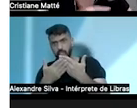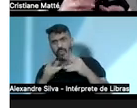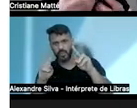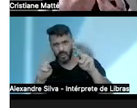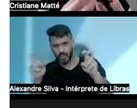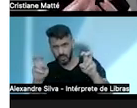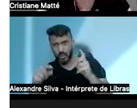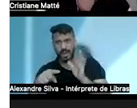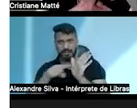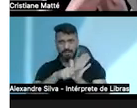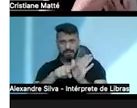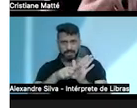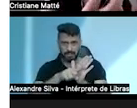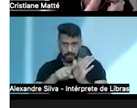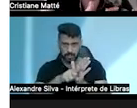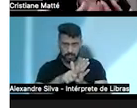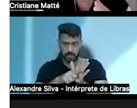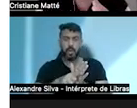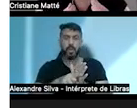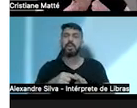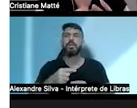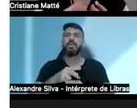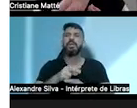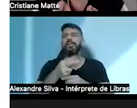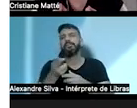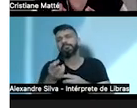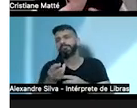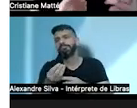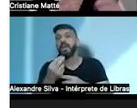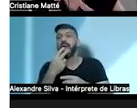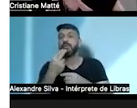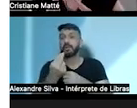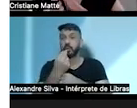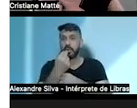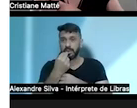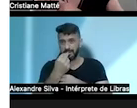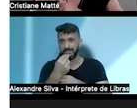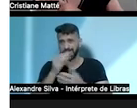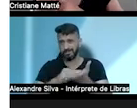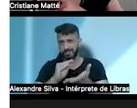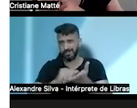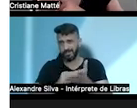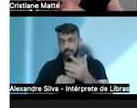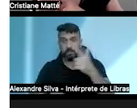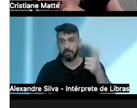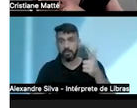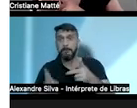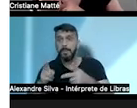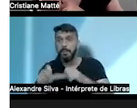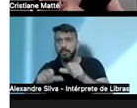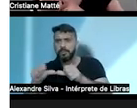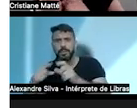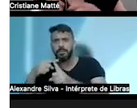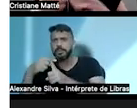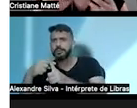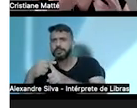efeito negativo que uma desnutrição materna, por exemplo, podia causar, aqui com o exercício materno a gente está vendo que esses mesmos efeitos eles são